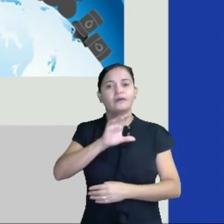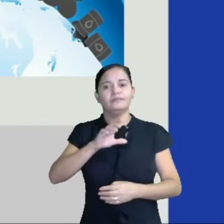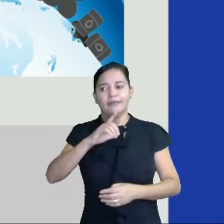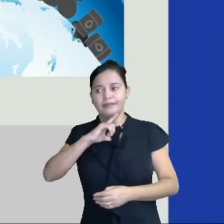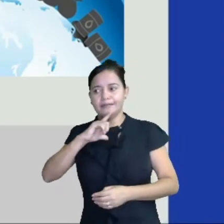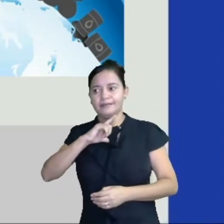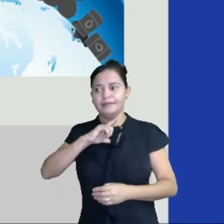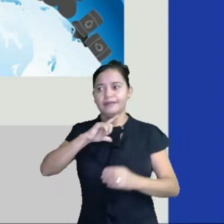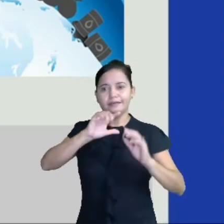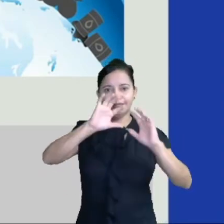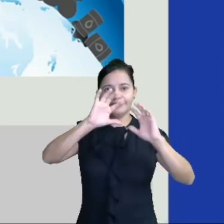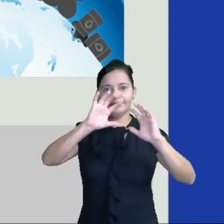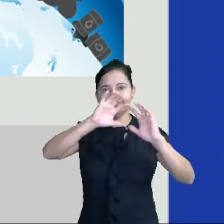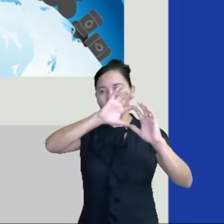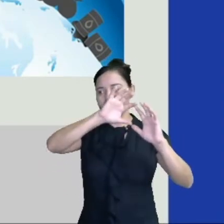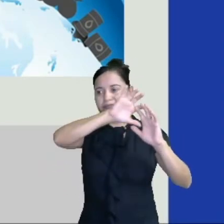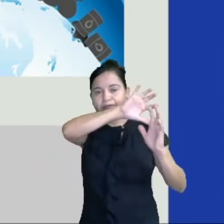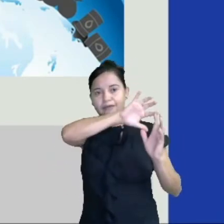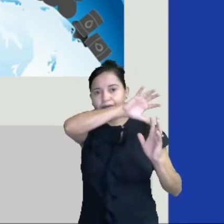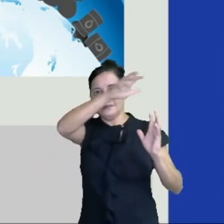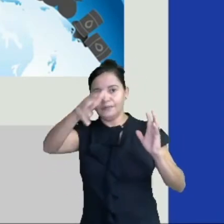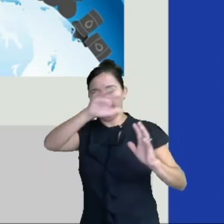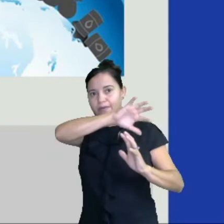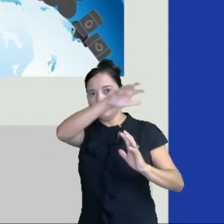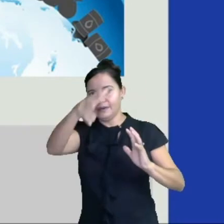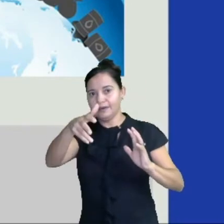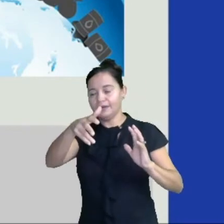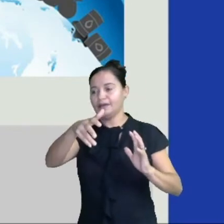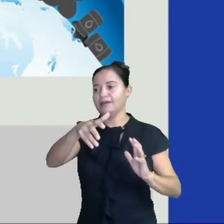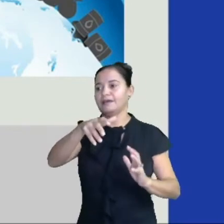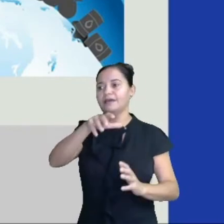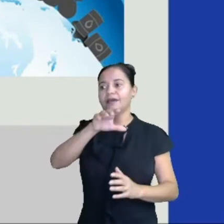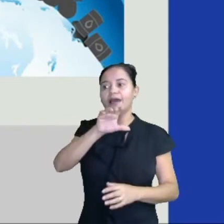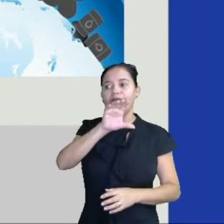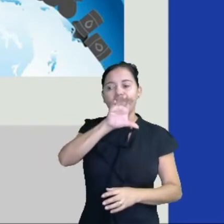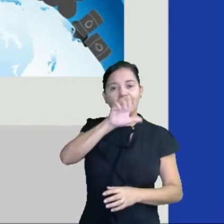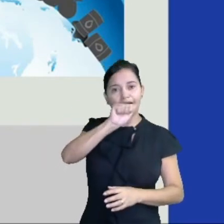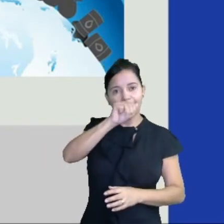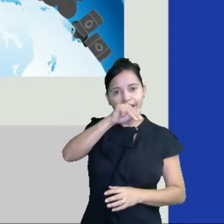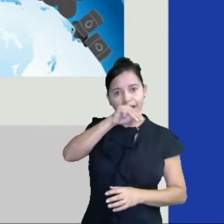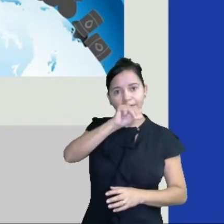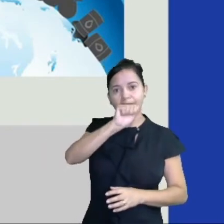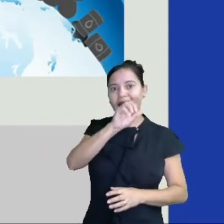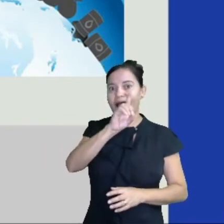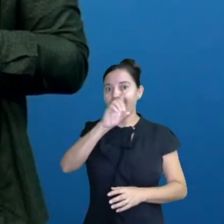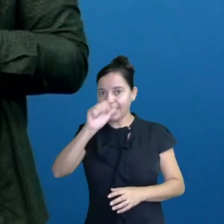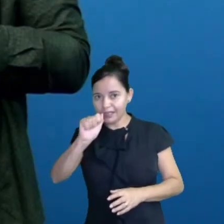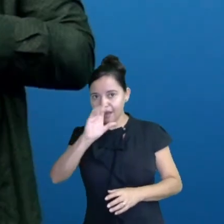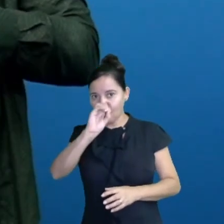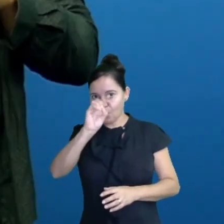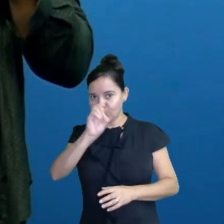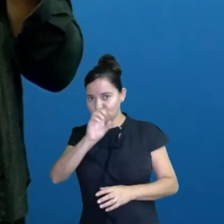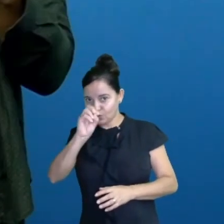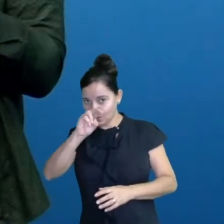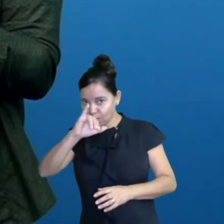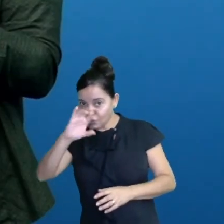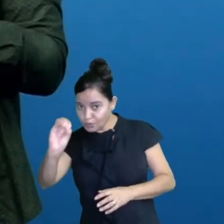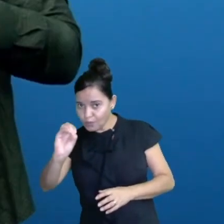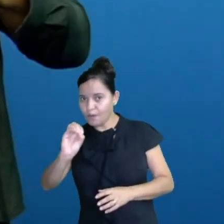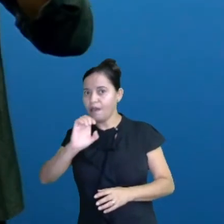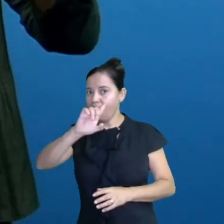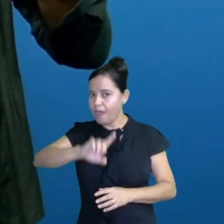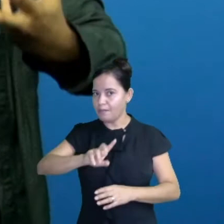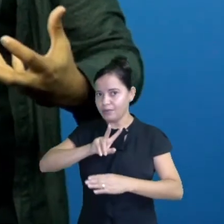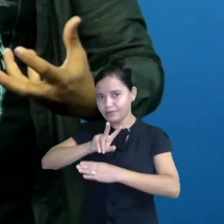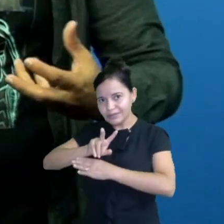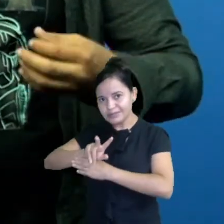nosso planeta. Porque os raios ultravioletas eles são extremamente perigosos, gente. Só para vocês terem ideia, eles podem causar o que a gente chama de câncer de pele, os teratomas, tá? Eles